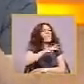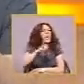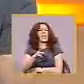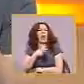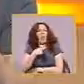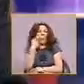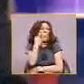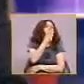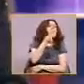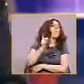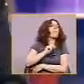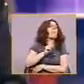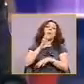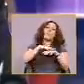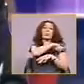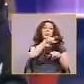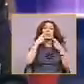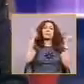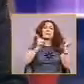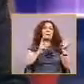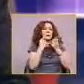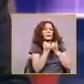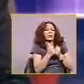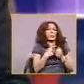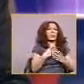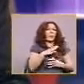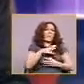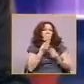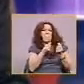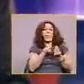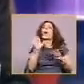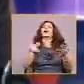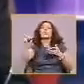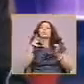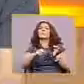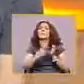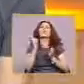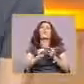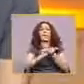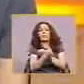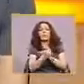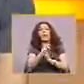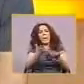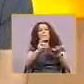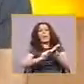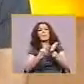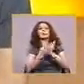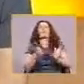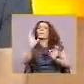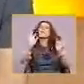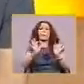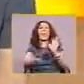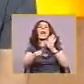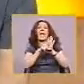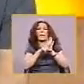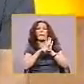pessoas. Na vossa opinião, o que é que era preciso para que este estado de coisas se alterasse? Ou seja, na lei, o que é que deveria para